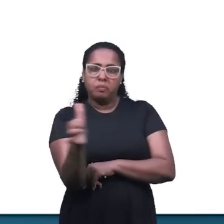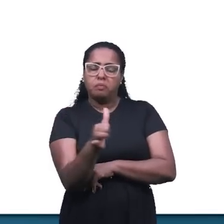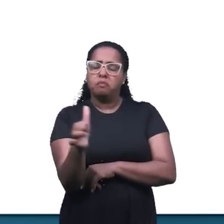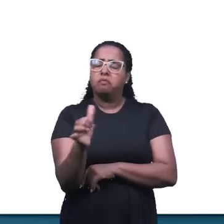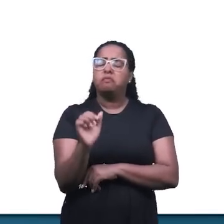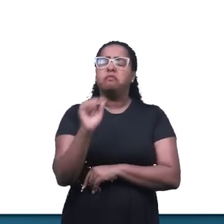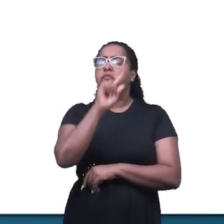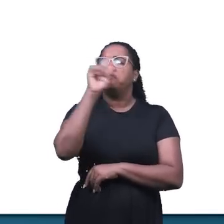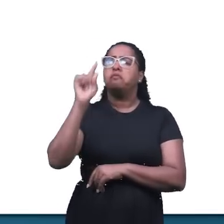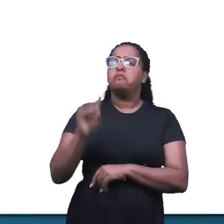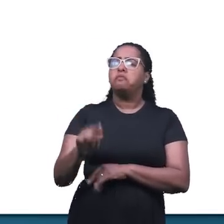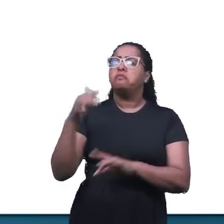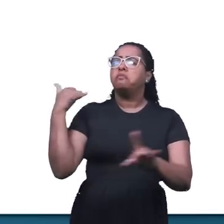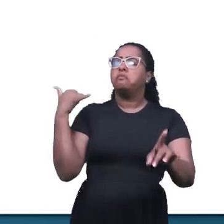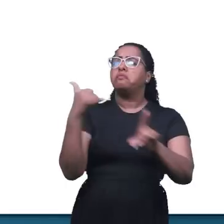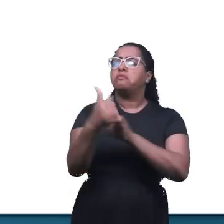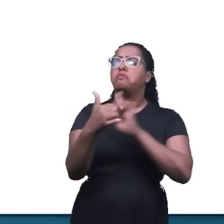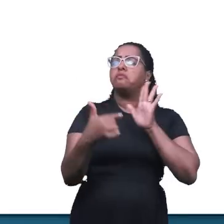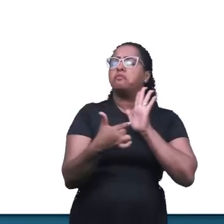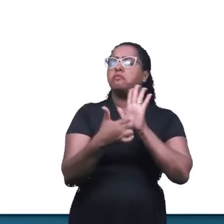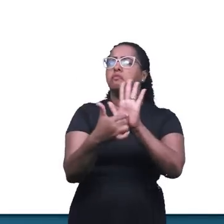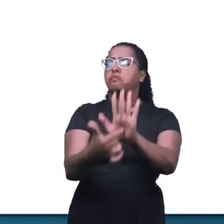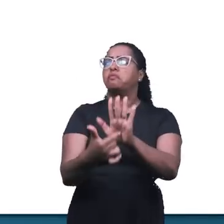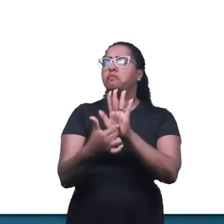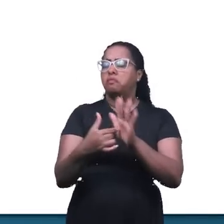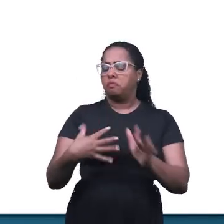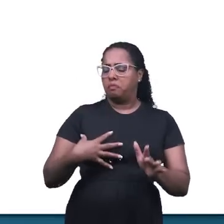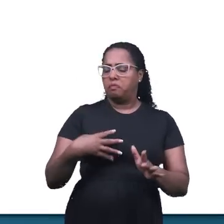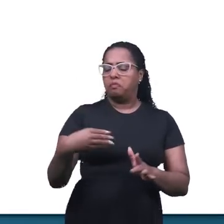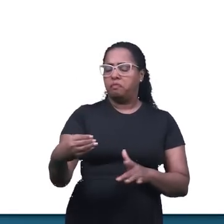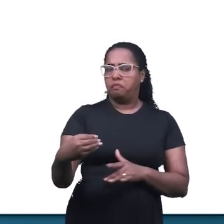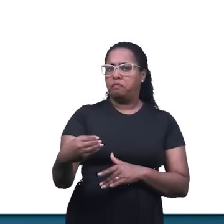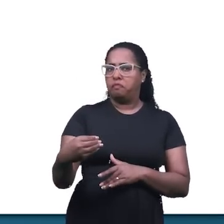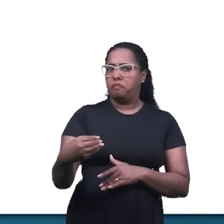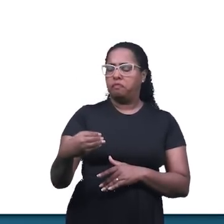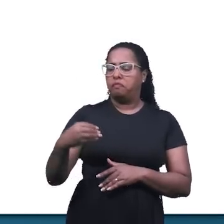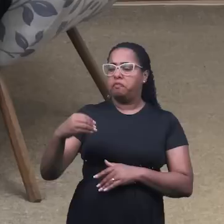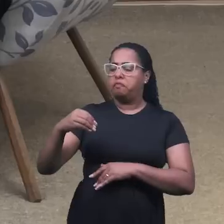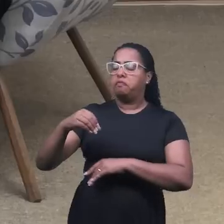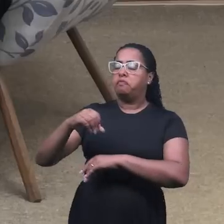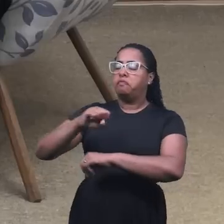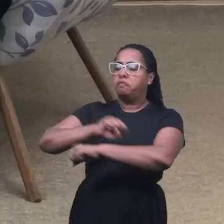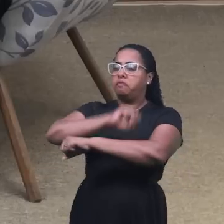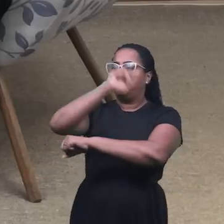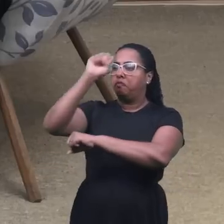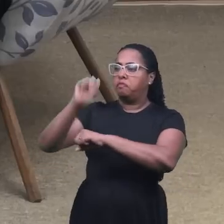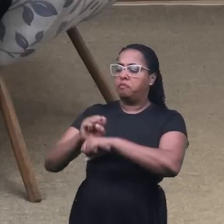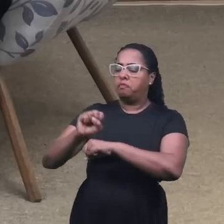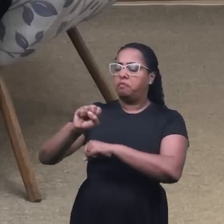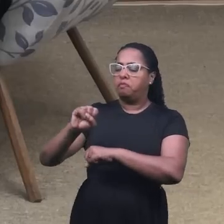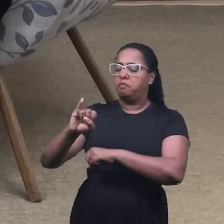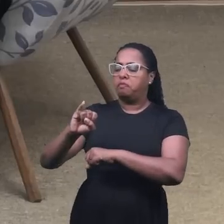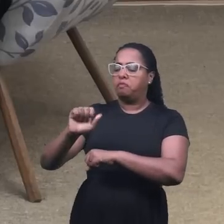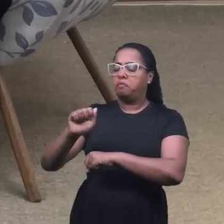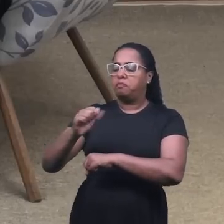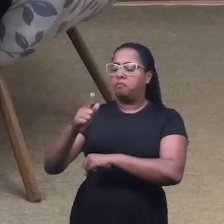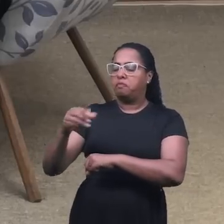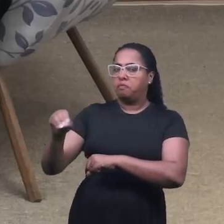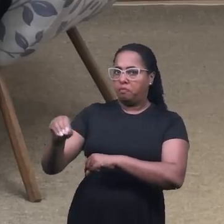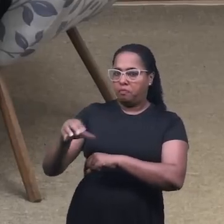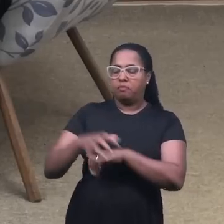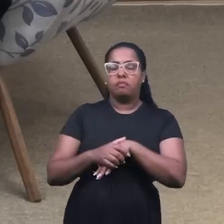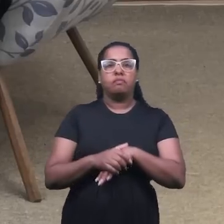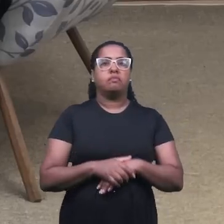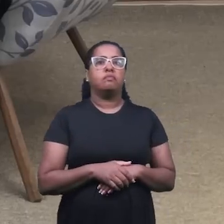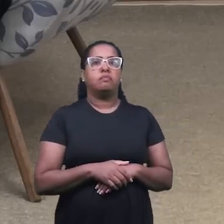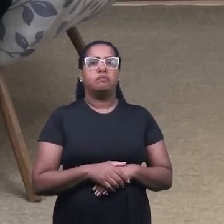se refere profeticamente as filhas de Sião? A resposta quem vai apresentar é a